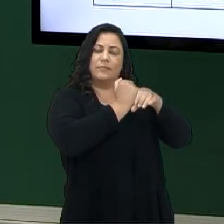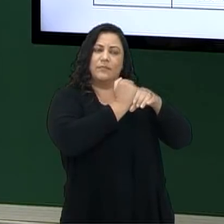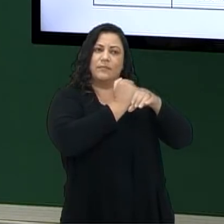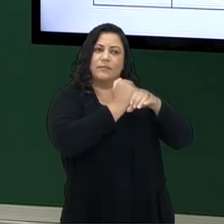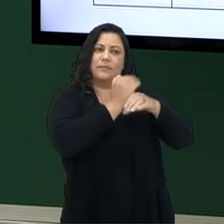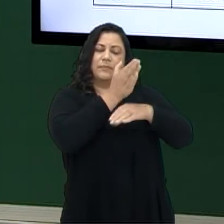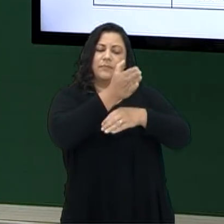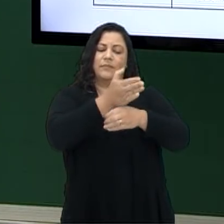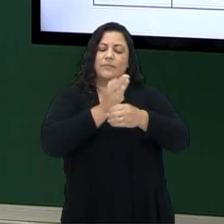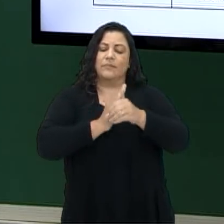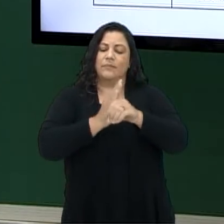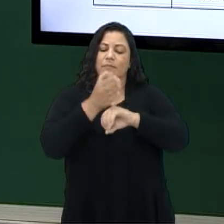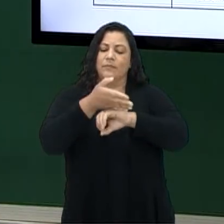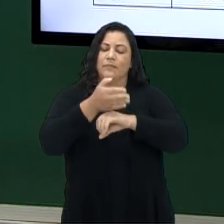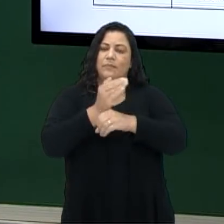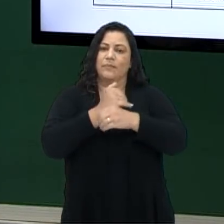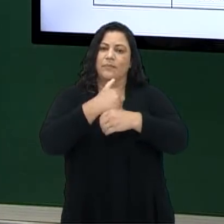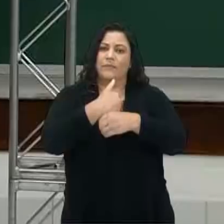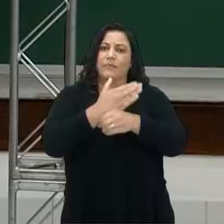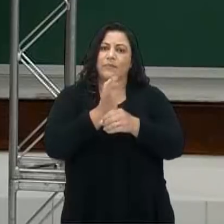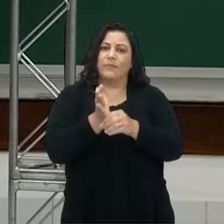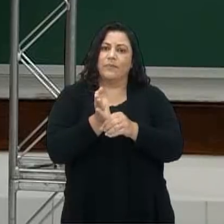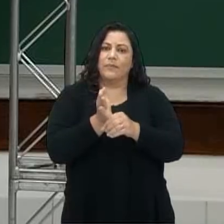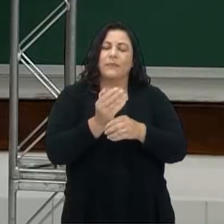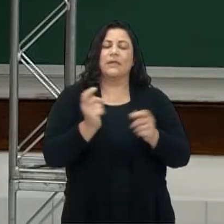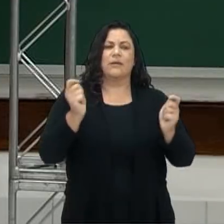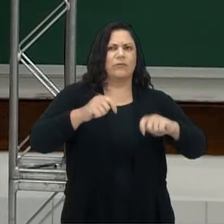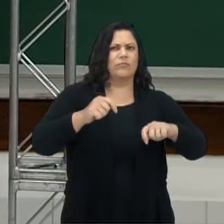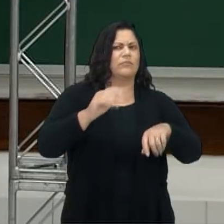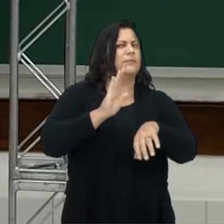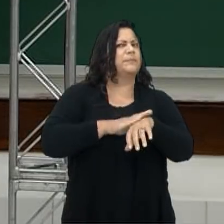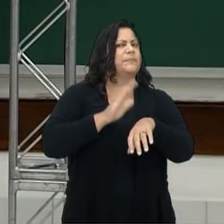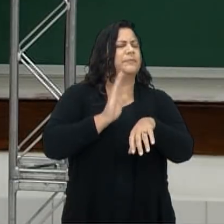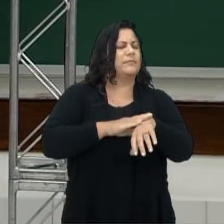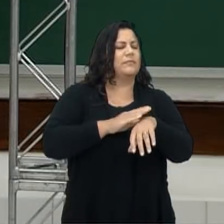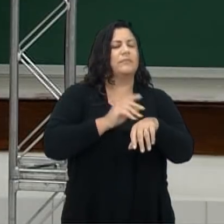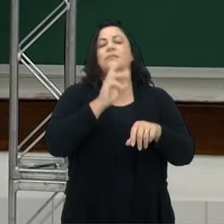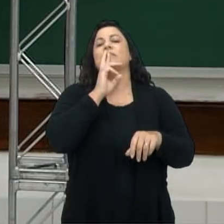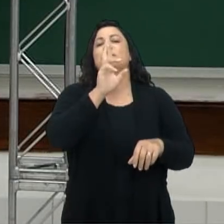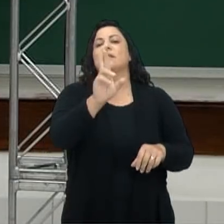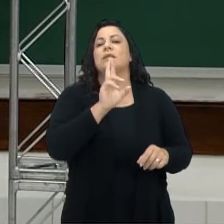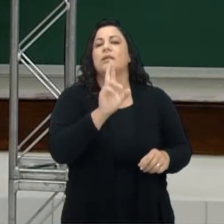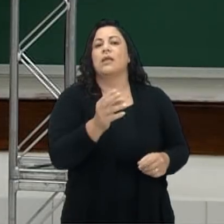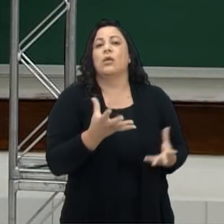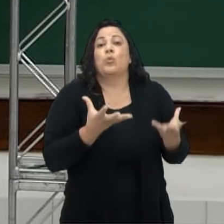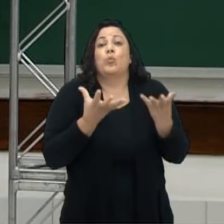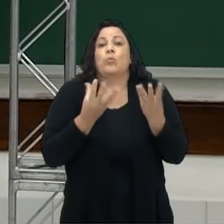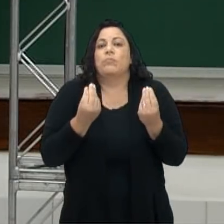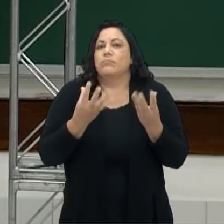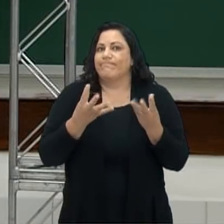classe dos 30% responderam? Responderam muito tempo. Então, eu venho aqui